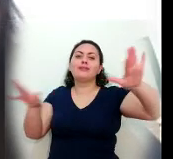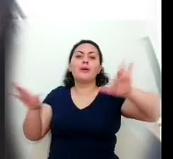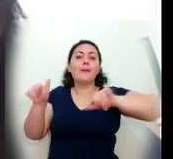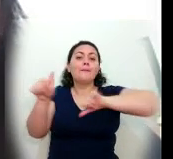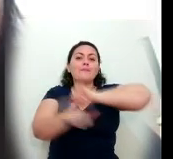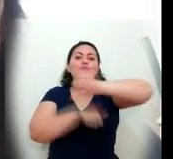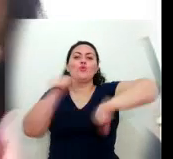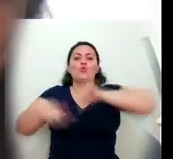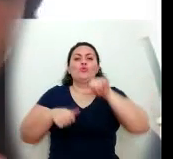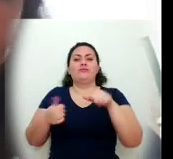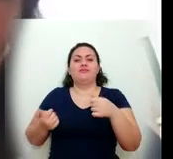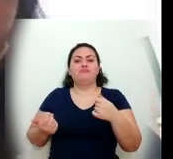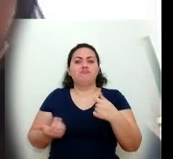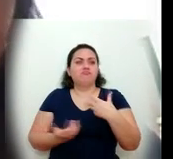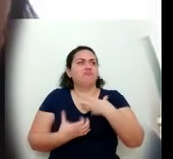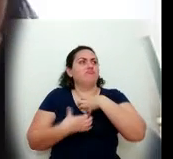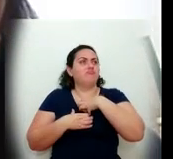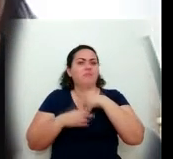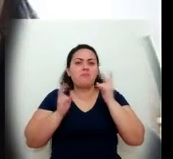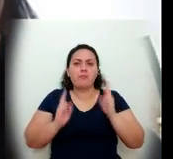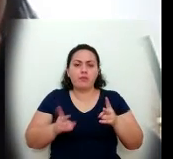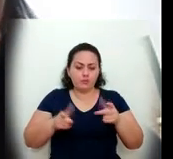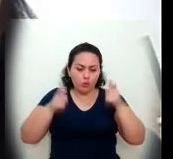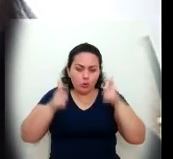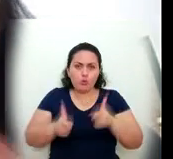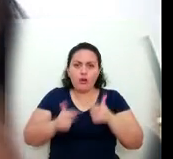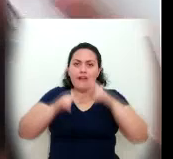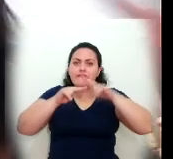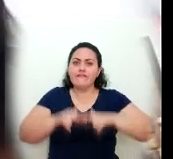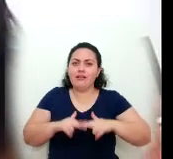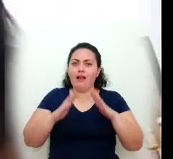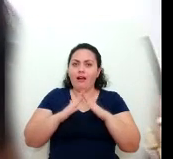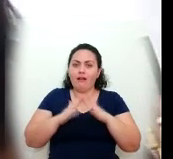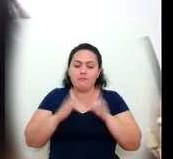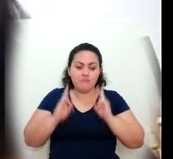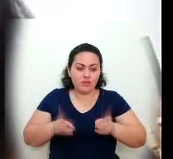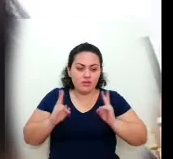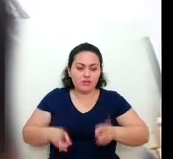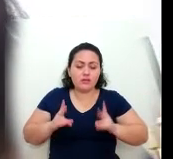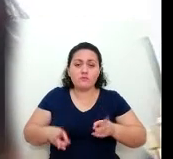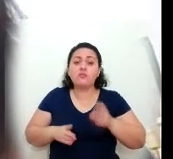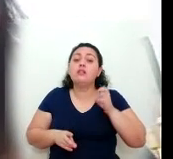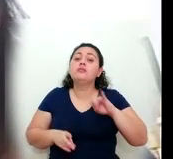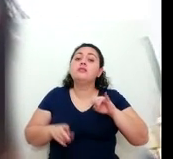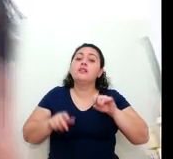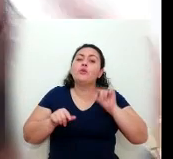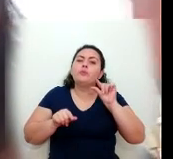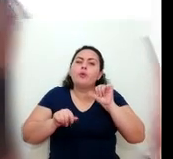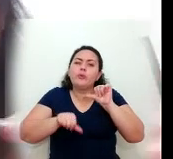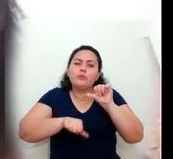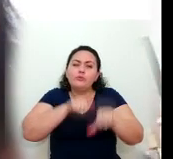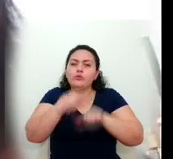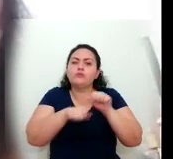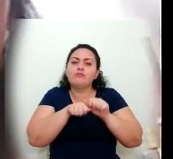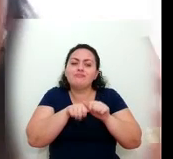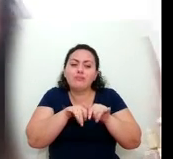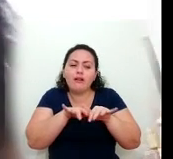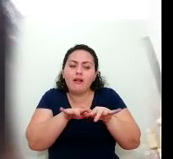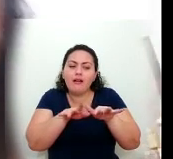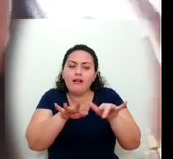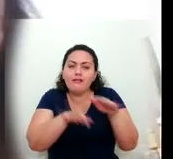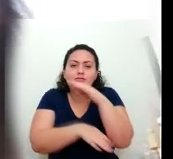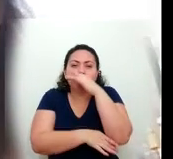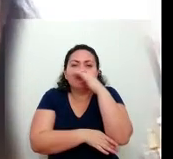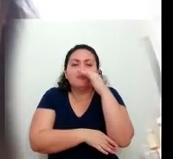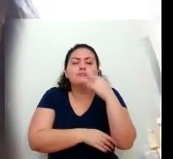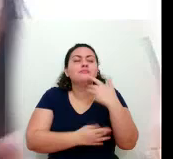né, que também muda esse clima, já que a gente está confinado no mesmo ambiente o tempo inteiro, né, se esse ambiente se modificar um